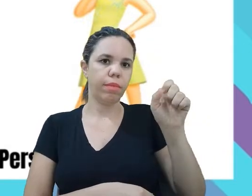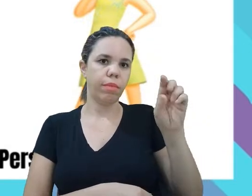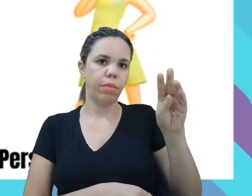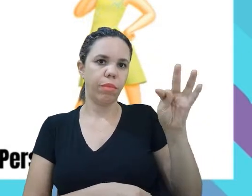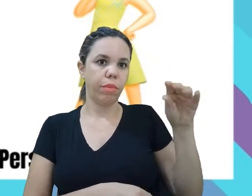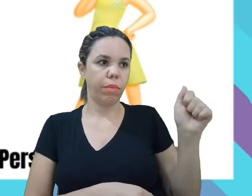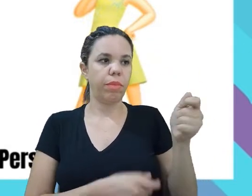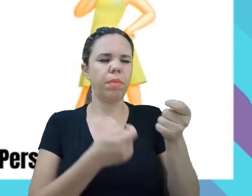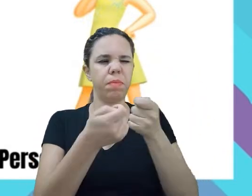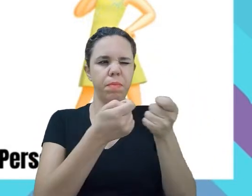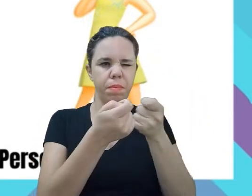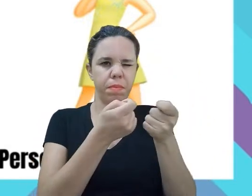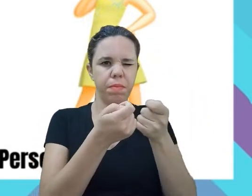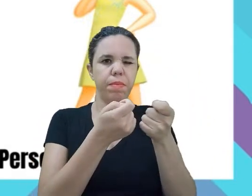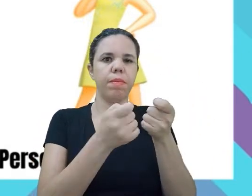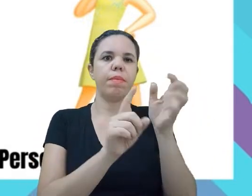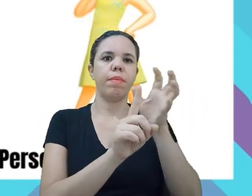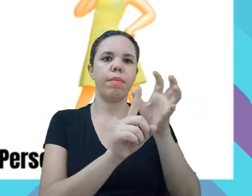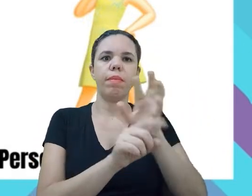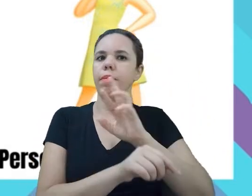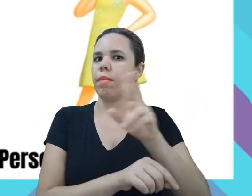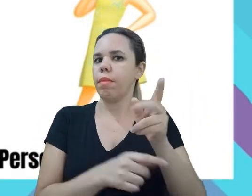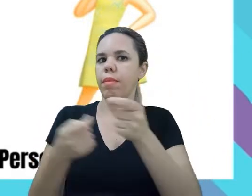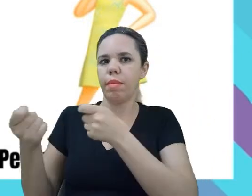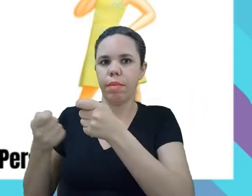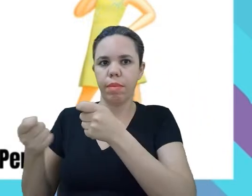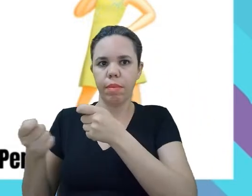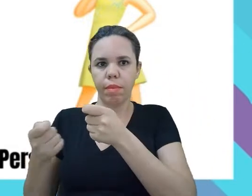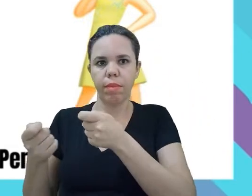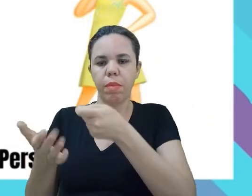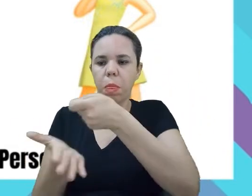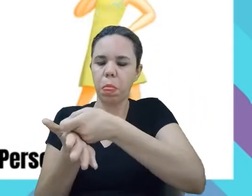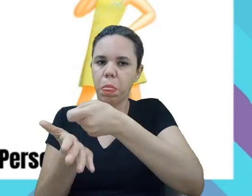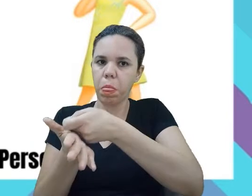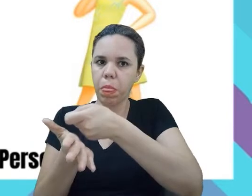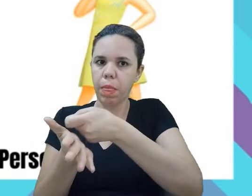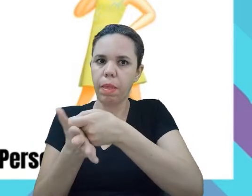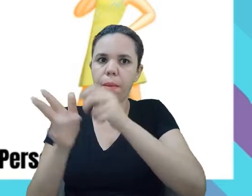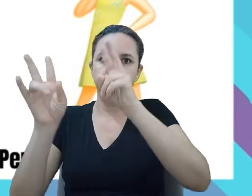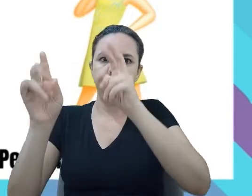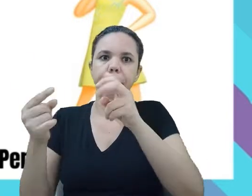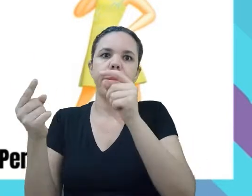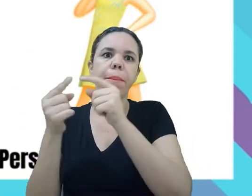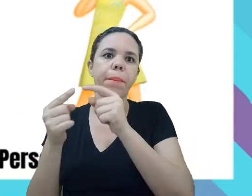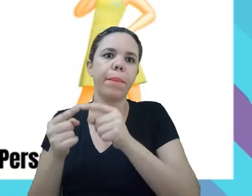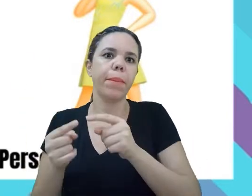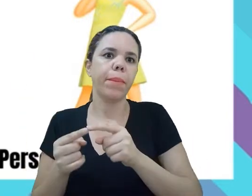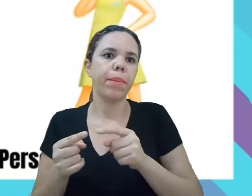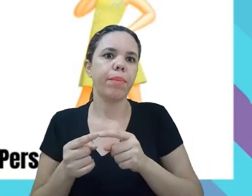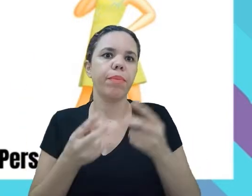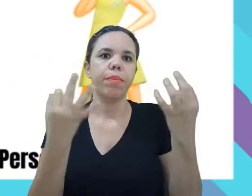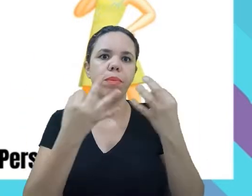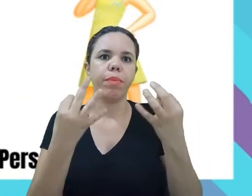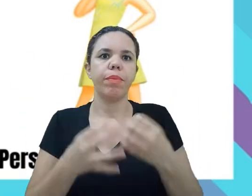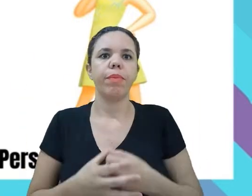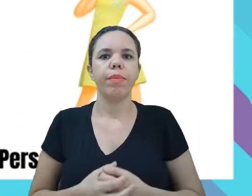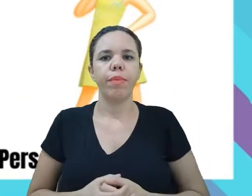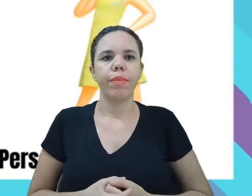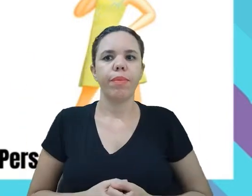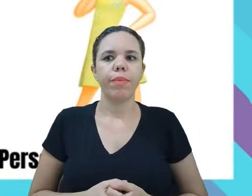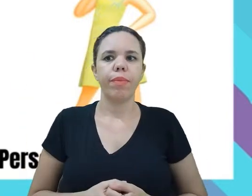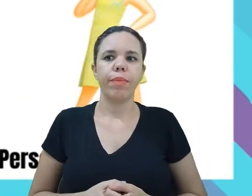foi traído em sua essência e manipulado na fase de desenvolvimento da sua autonomia. Por